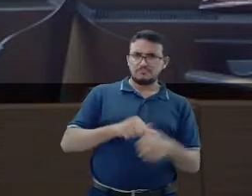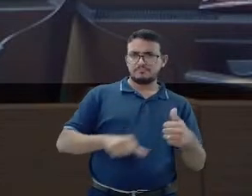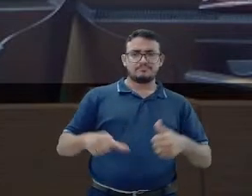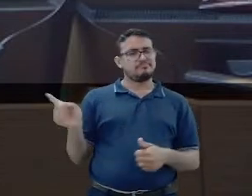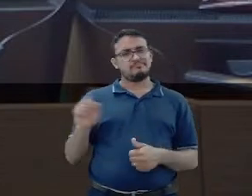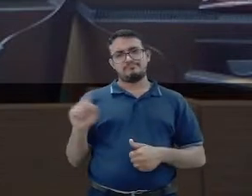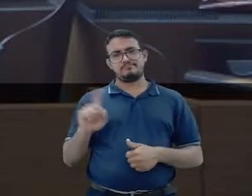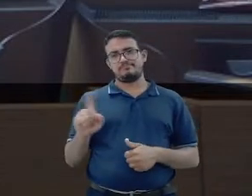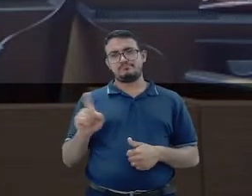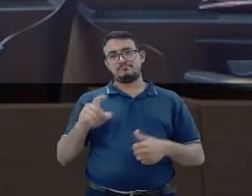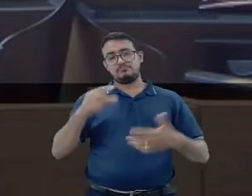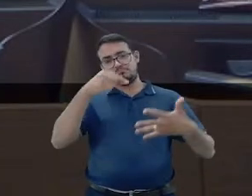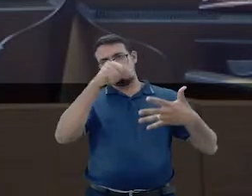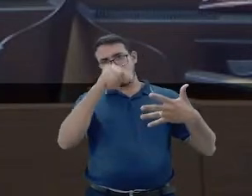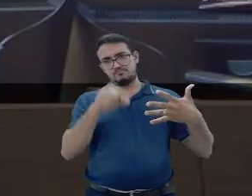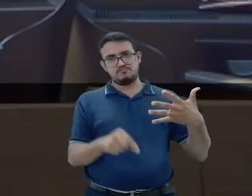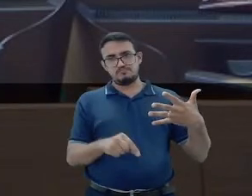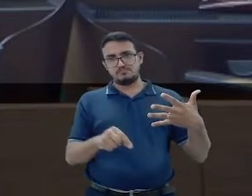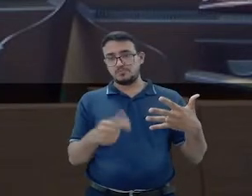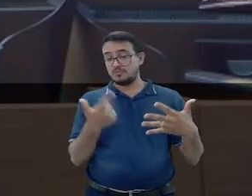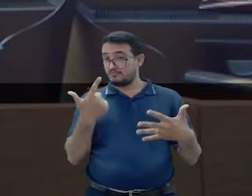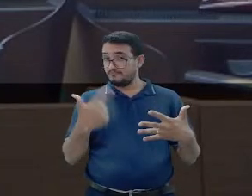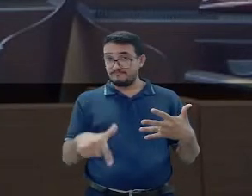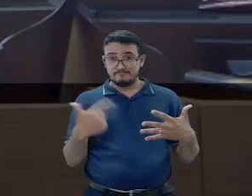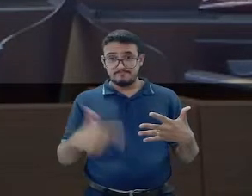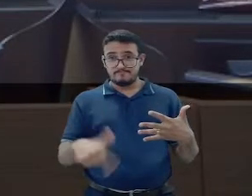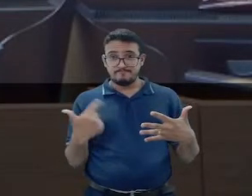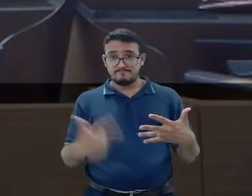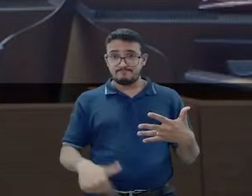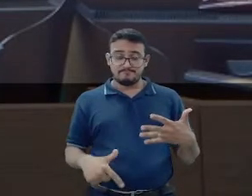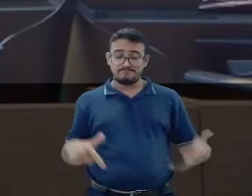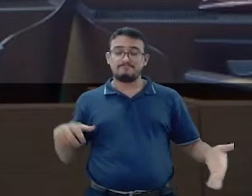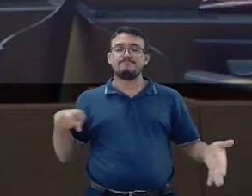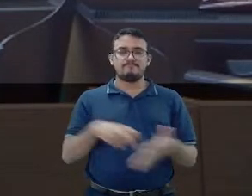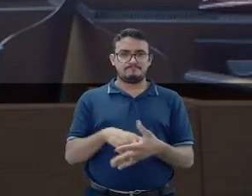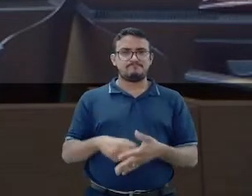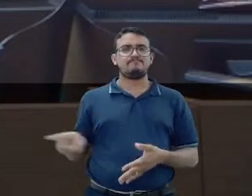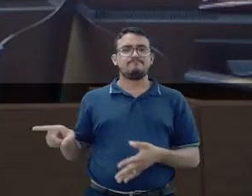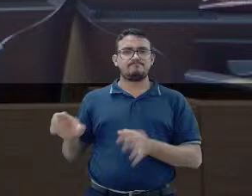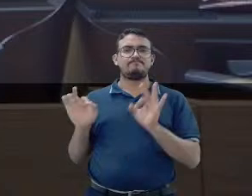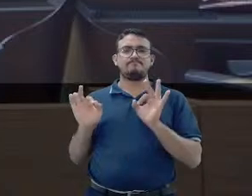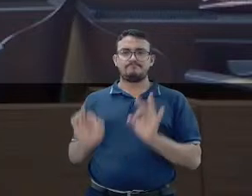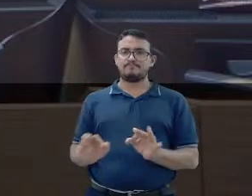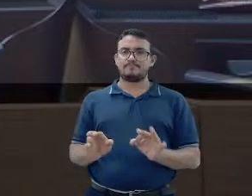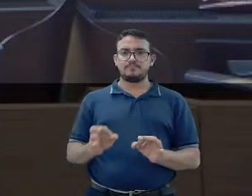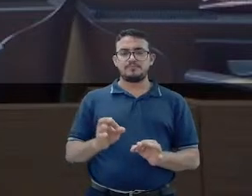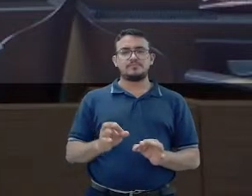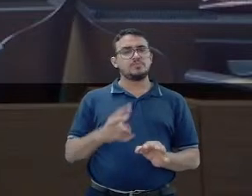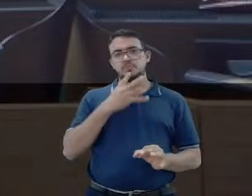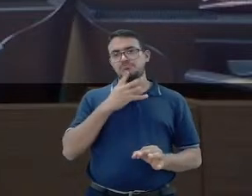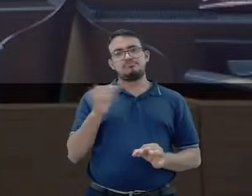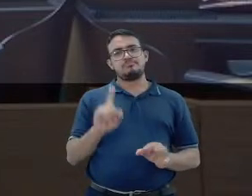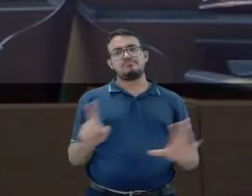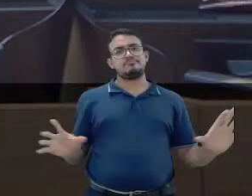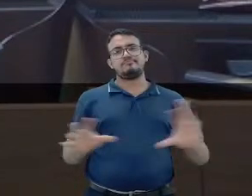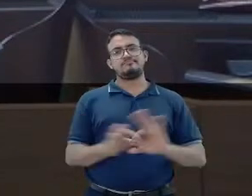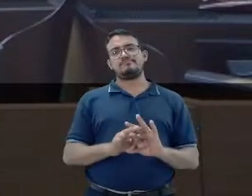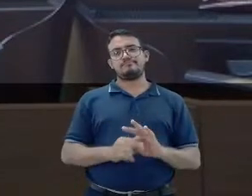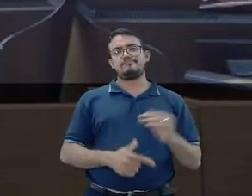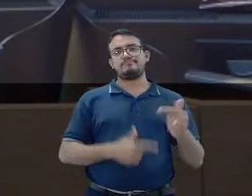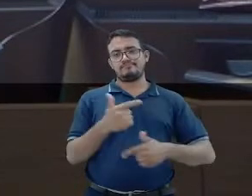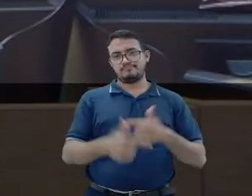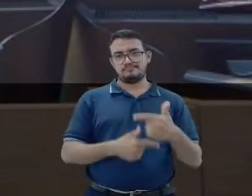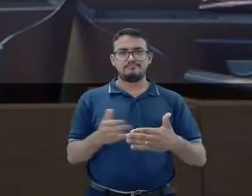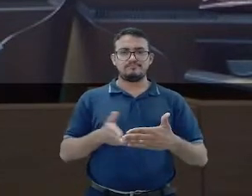presentes os requisitos fatos acima elencados, correta a sentença que não reconheceu o vínculo de emprego pleiteado pela autora, pelo que,